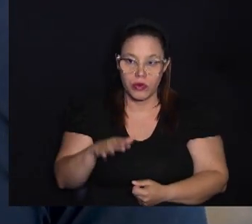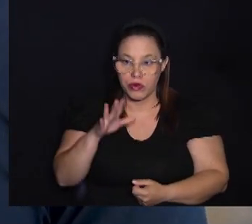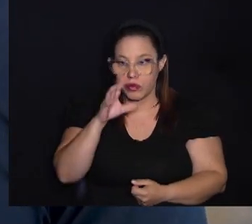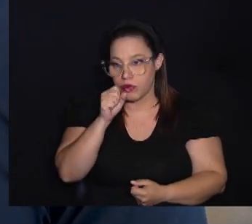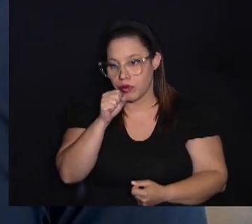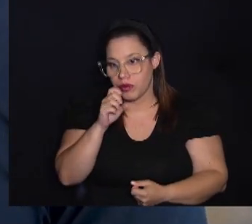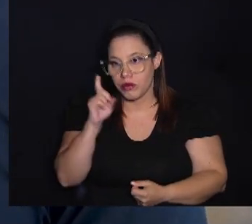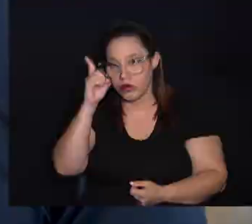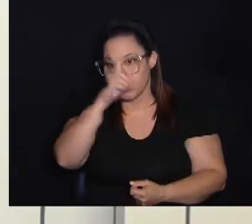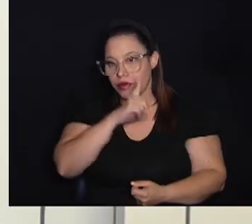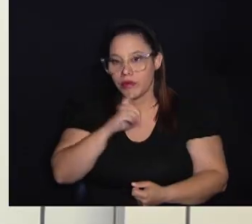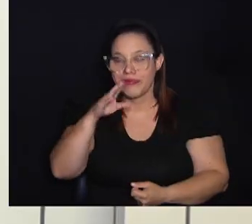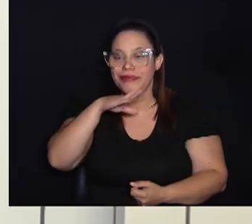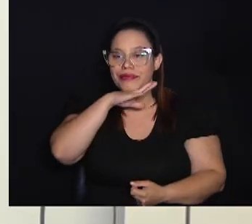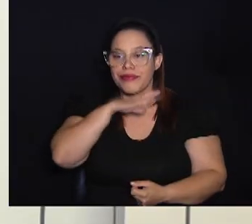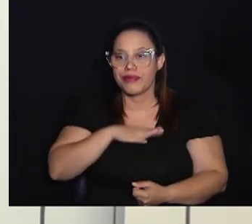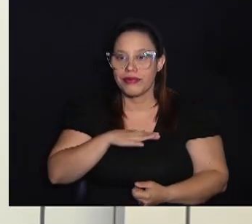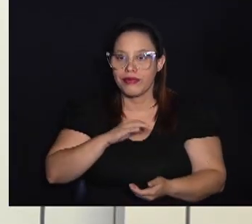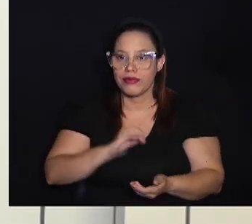tarde.